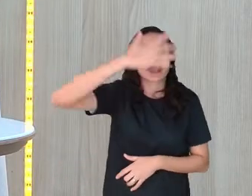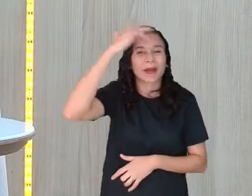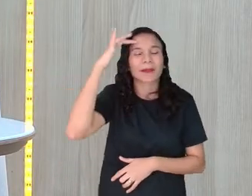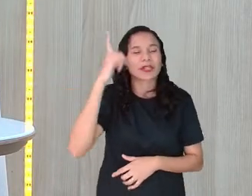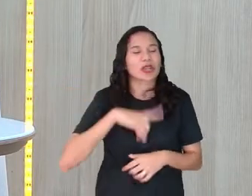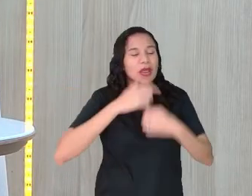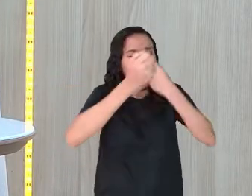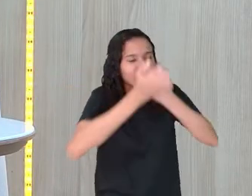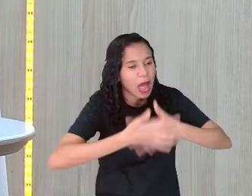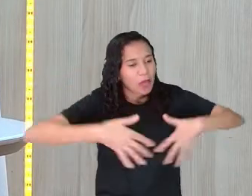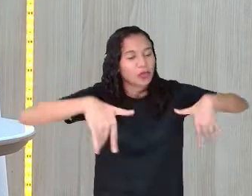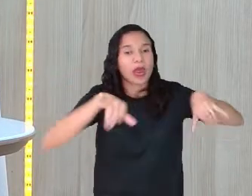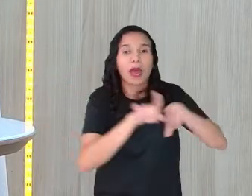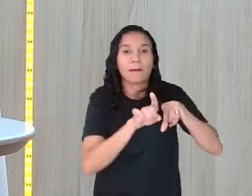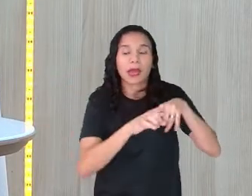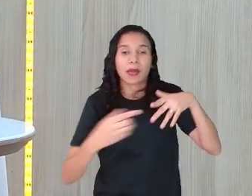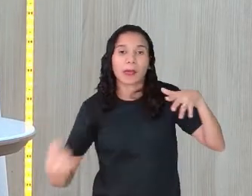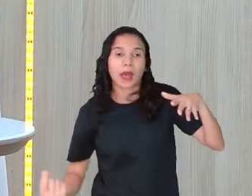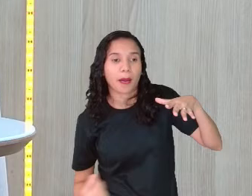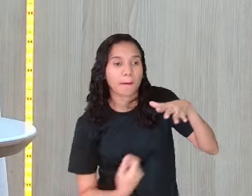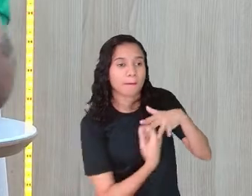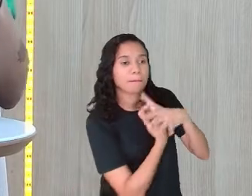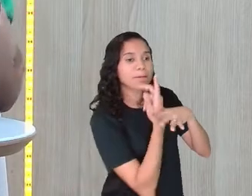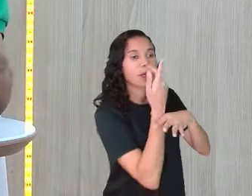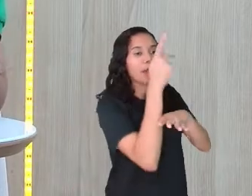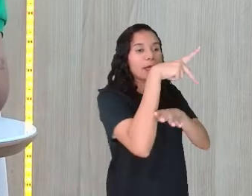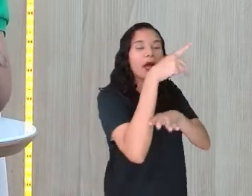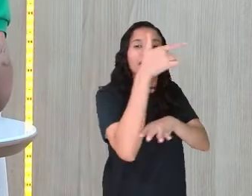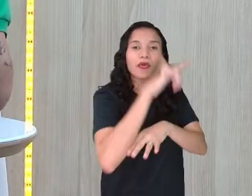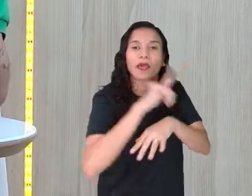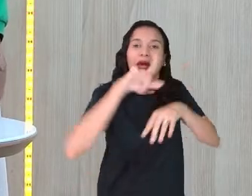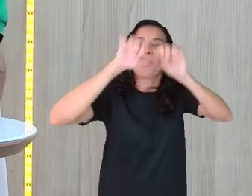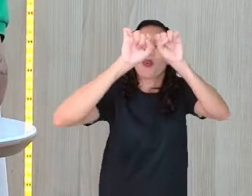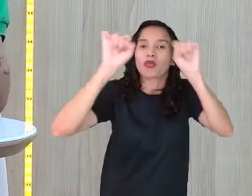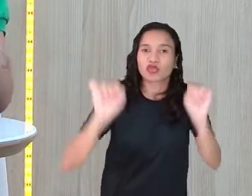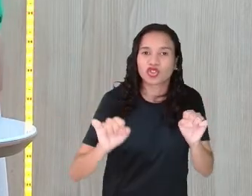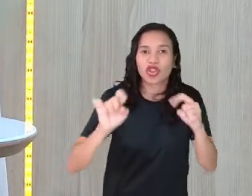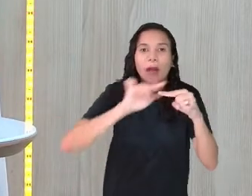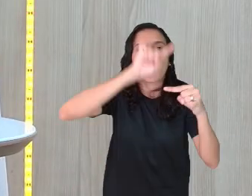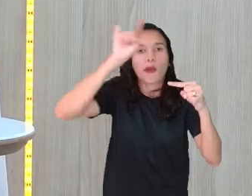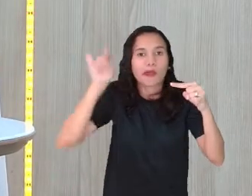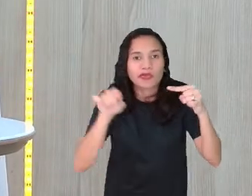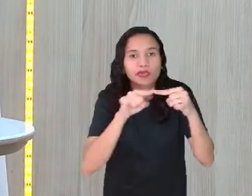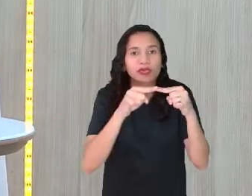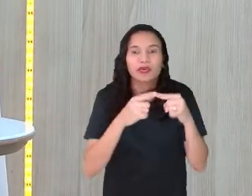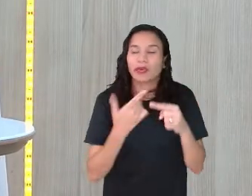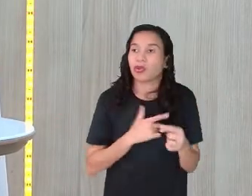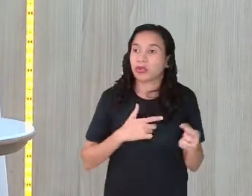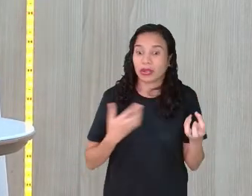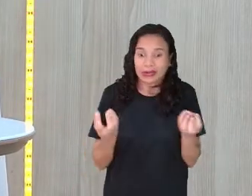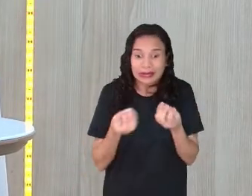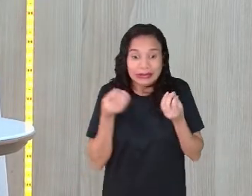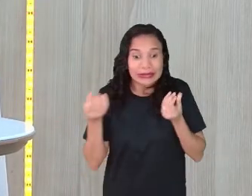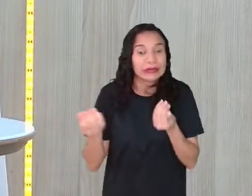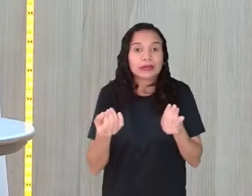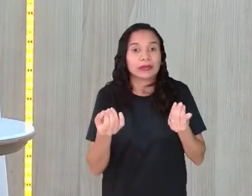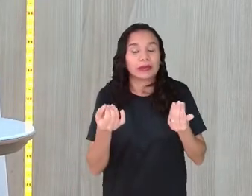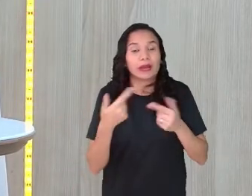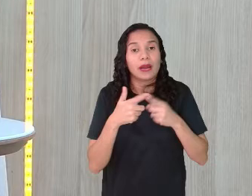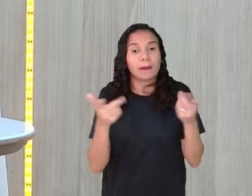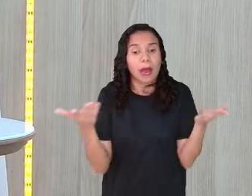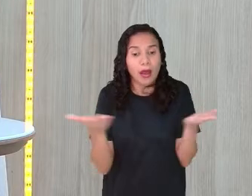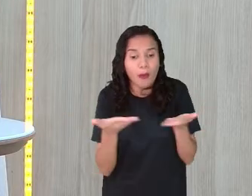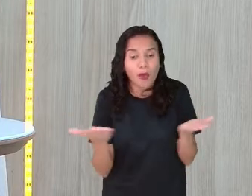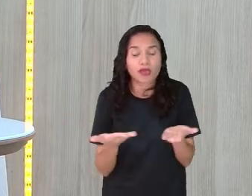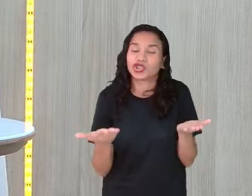ali da natureza, mas também, né, era um sistema que não era tão complexo, vamos dizer assim. E a gente, na